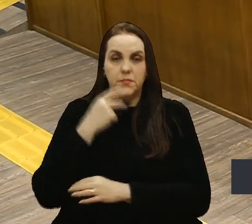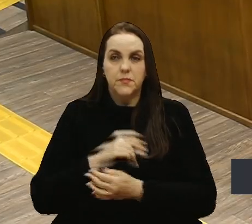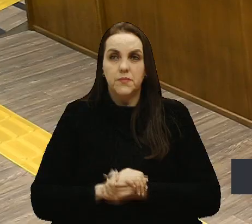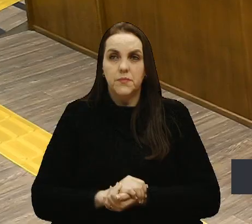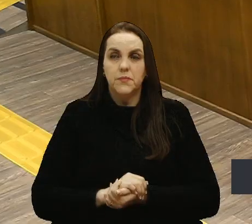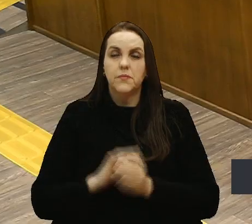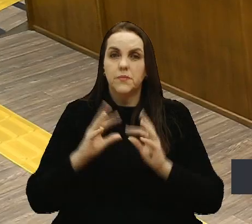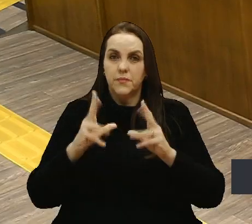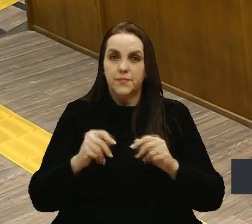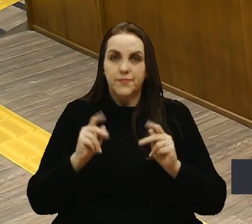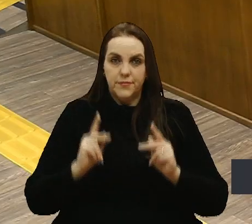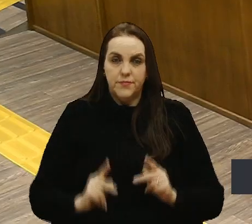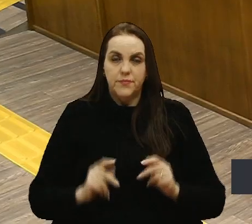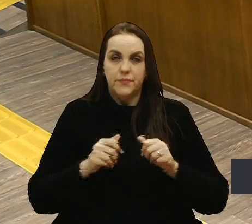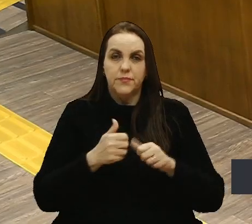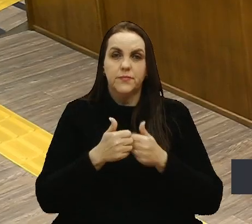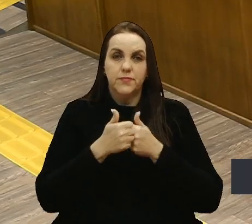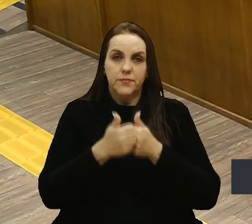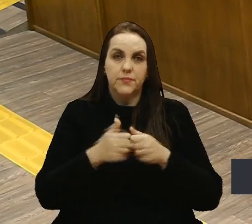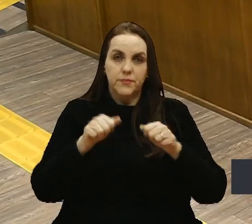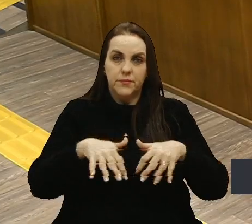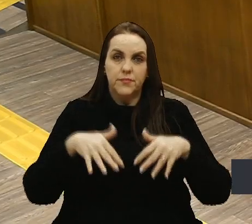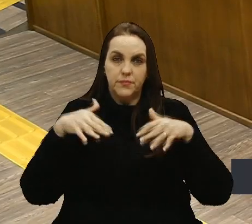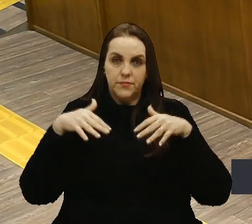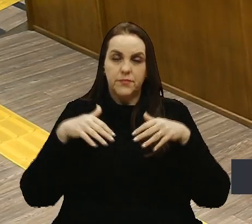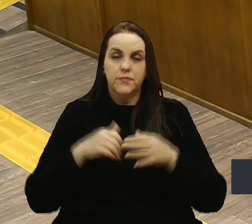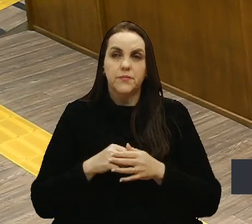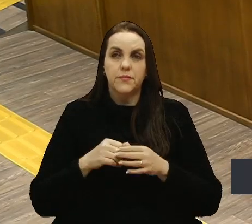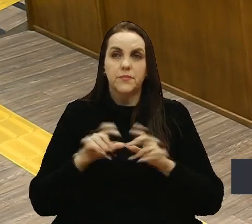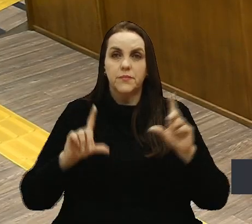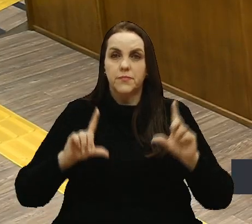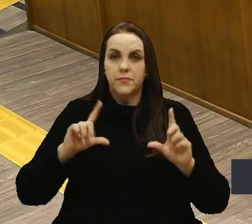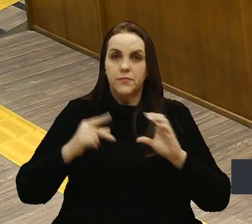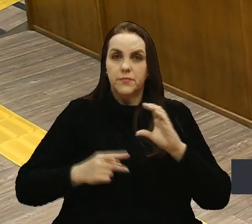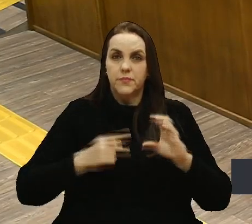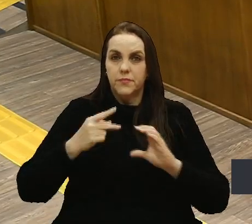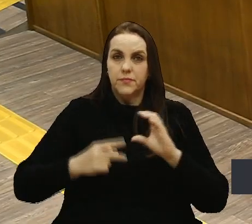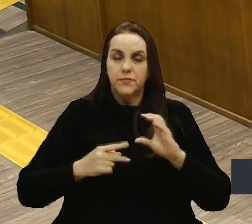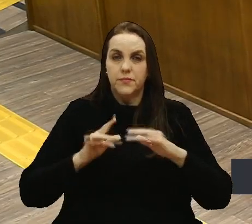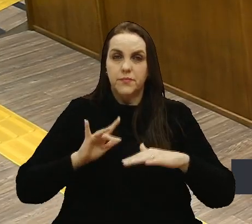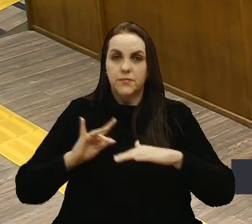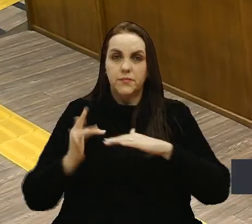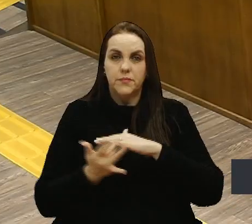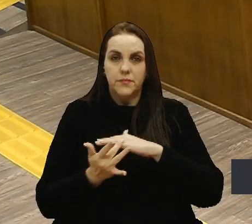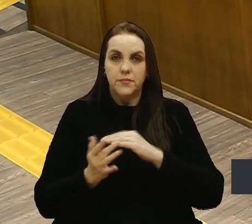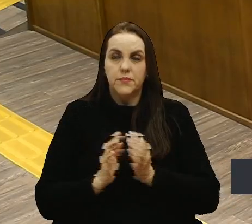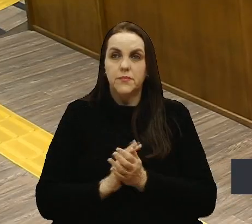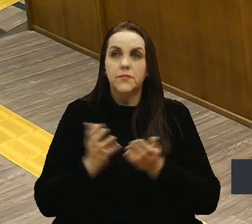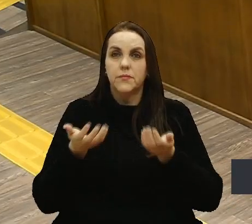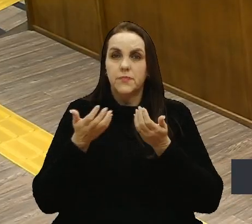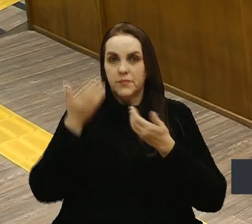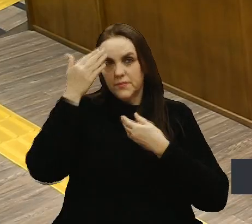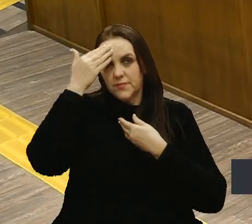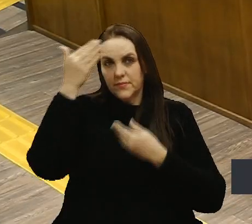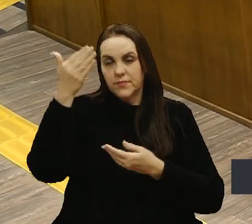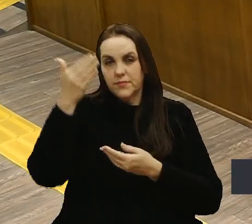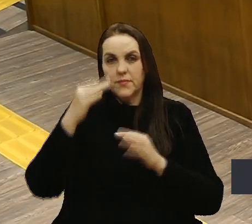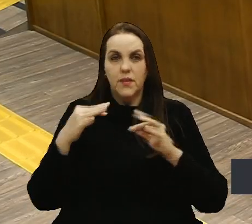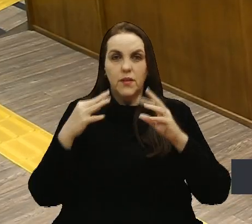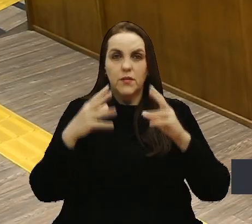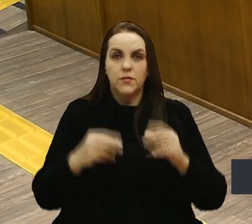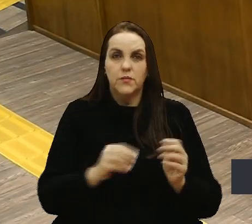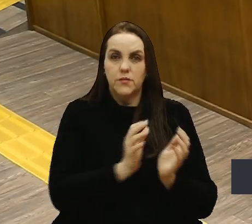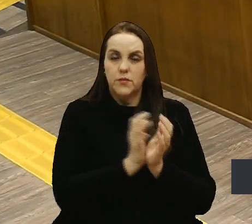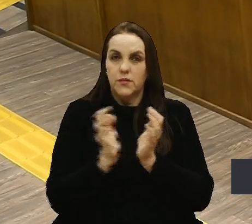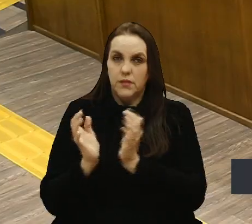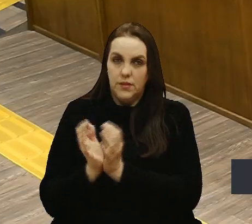as pessoas que nos acompanham aqui no plenário, na TV Câmara e nas nossas redes sociais. Eu quero fazer um agradecimento a todos os